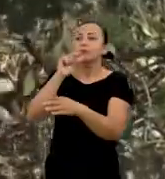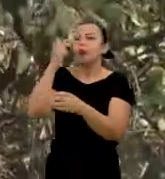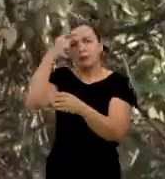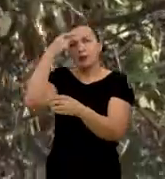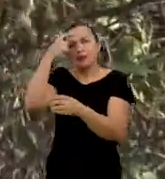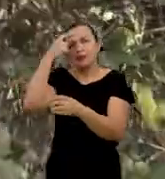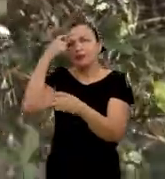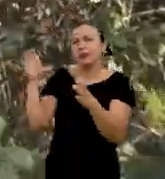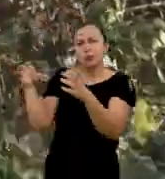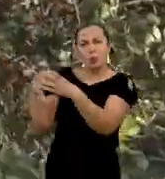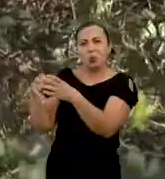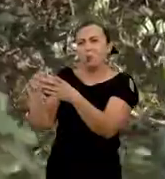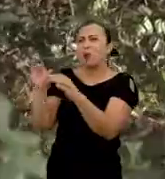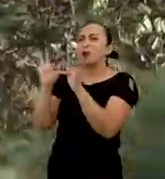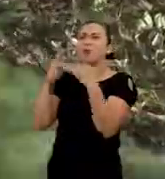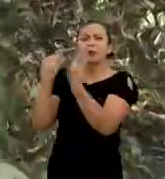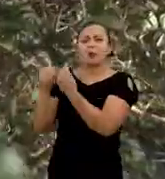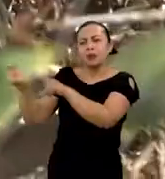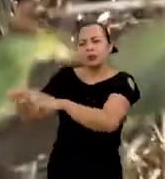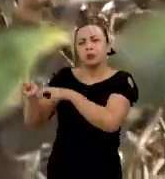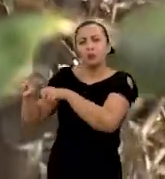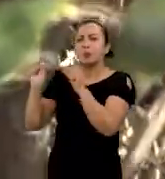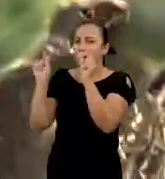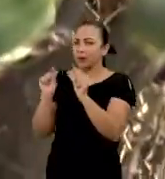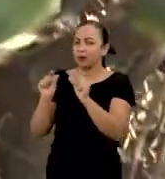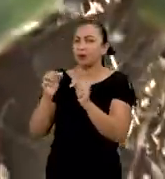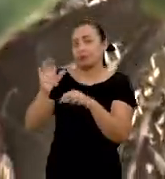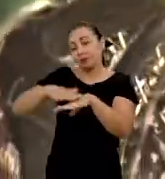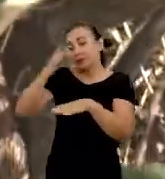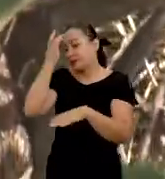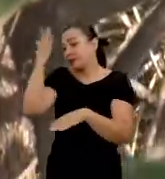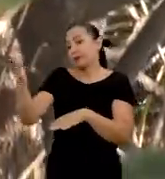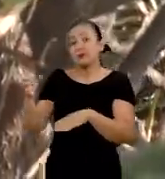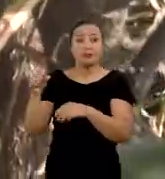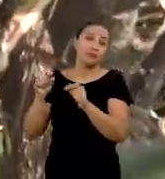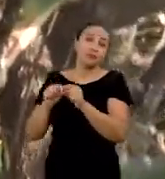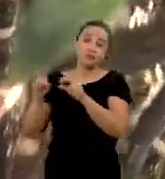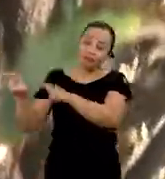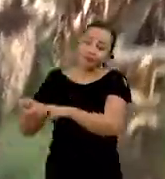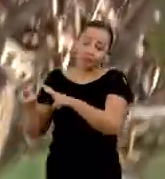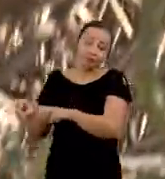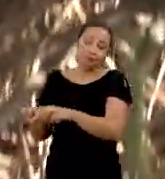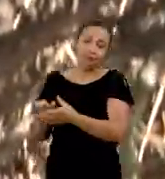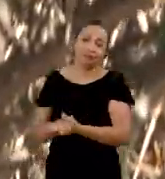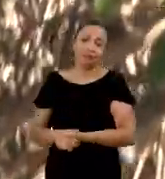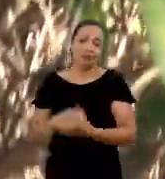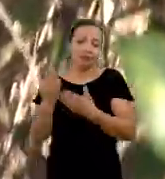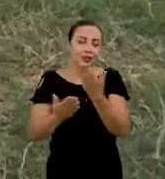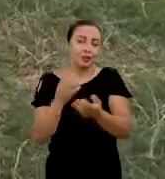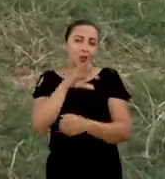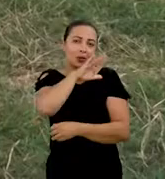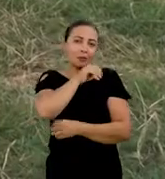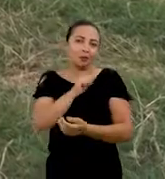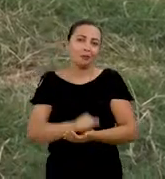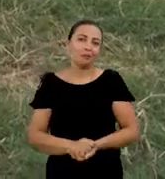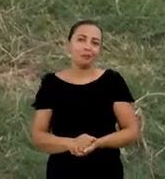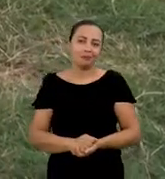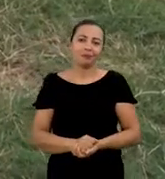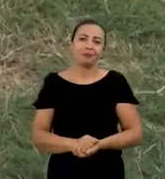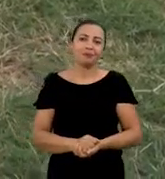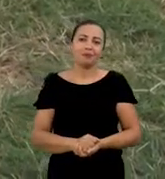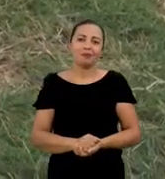pequenos tu vem aqui tu chegue acesso de forma é mais fácil preciso pequenos produtores por se tratarem seus animais